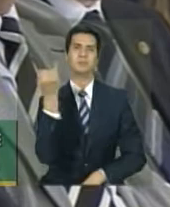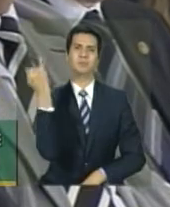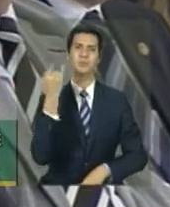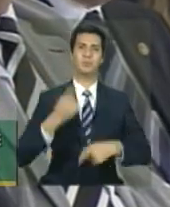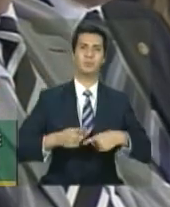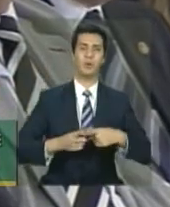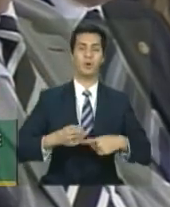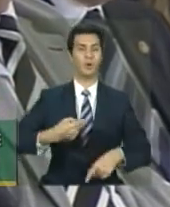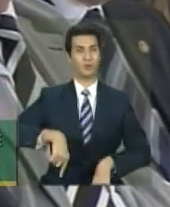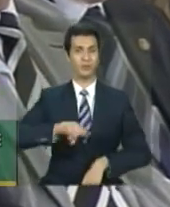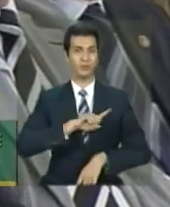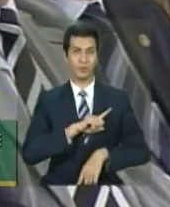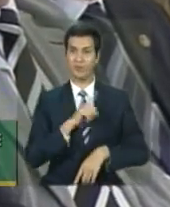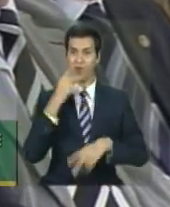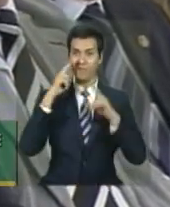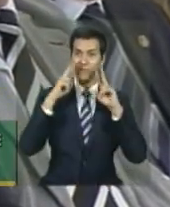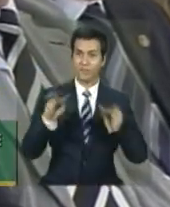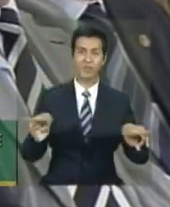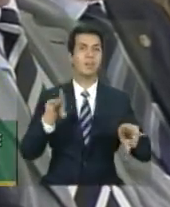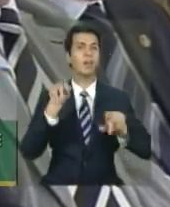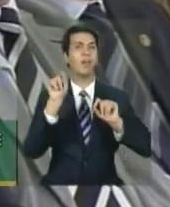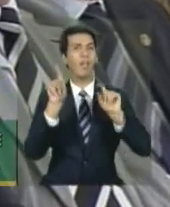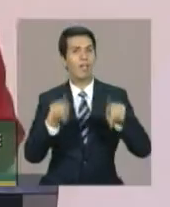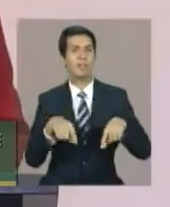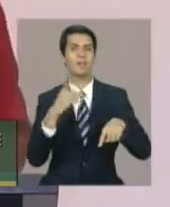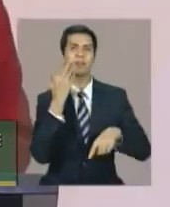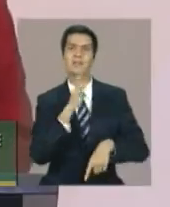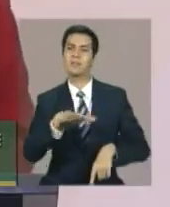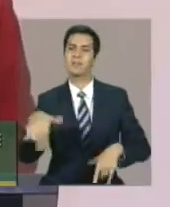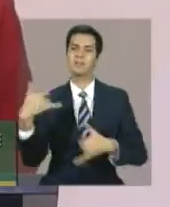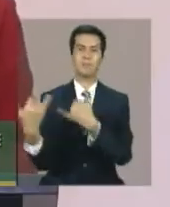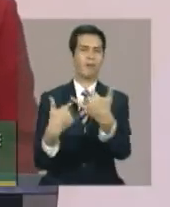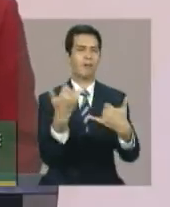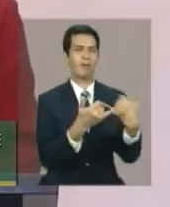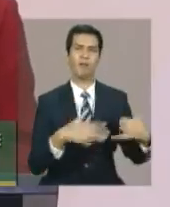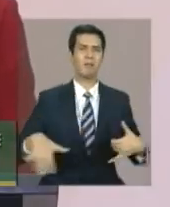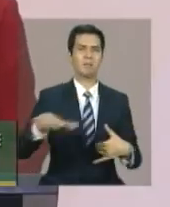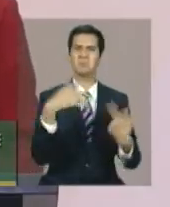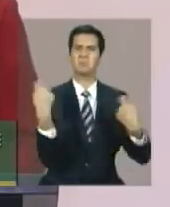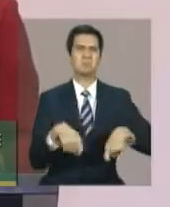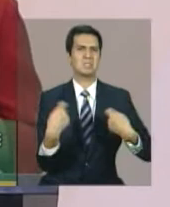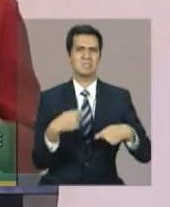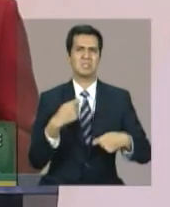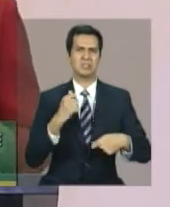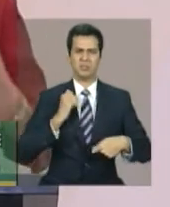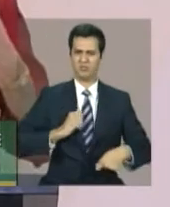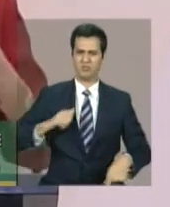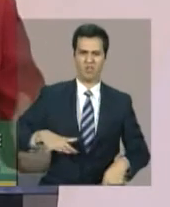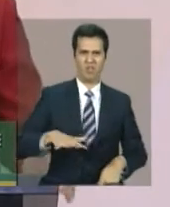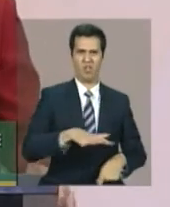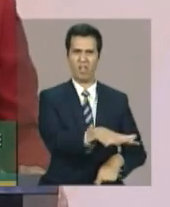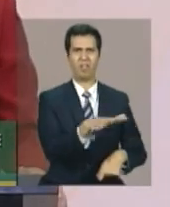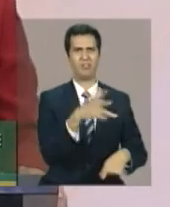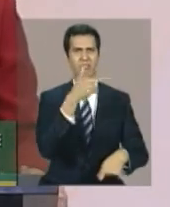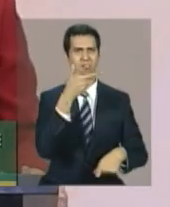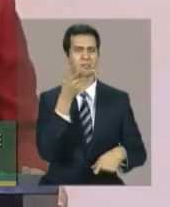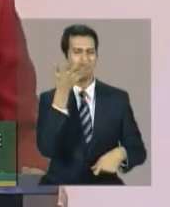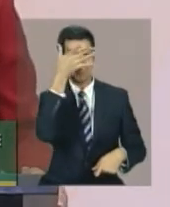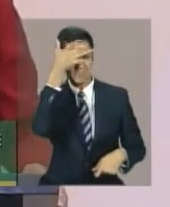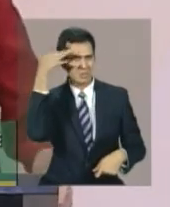criança brincando lá no esgoto. E isso é uma questão fundamental para um país que se